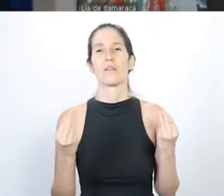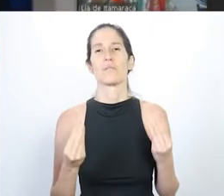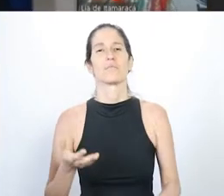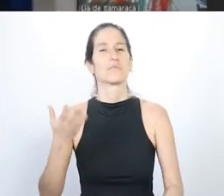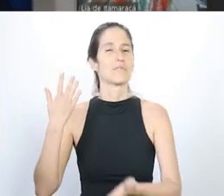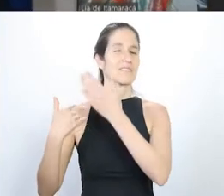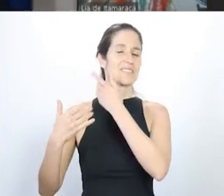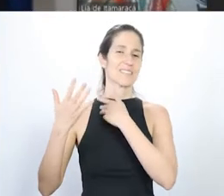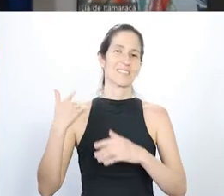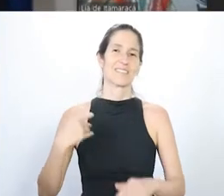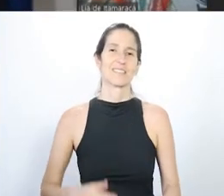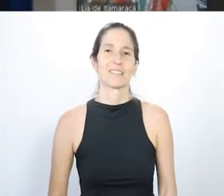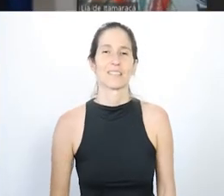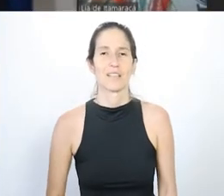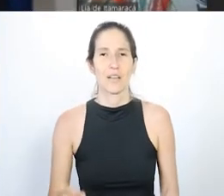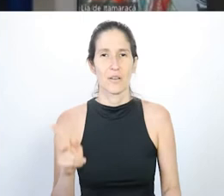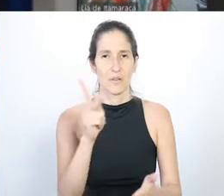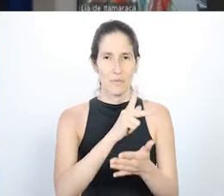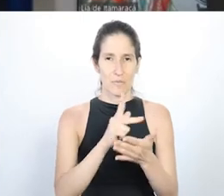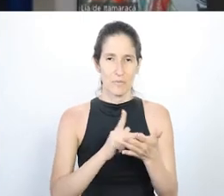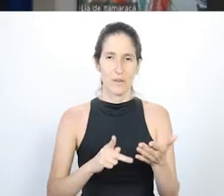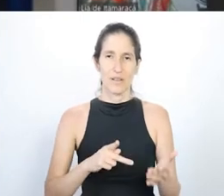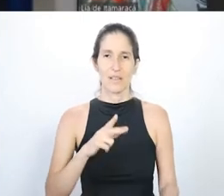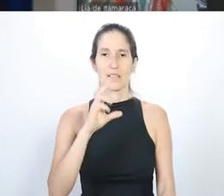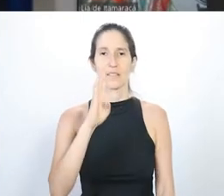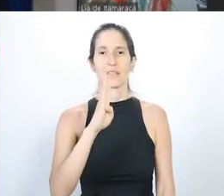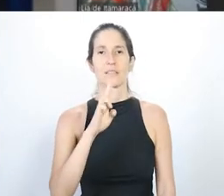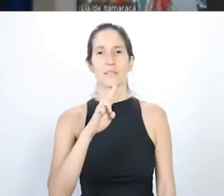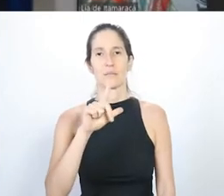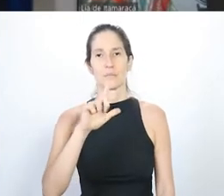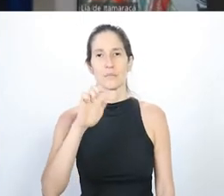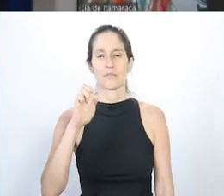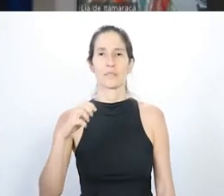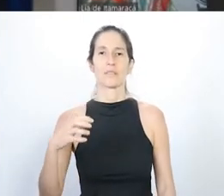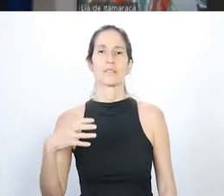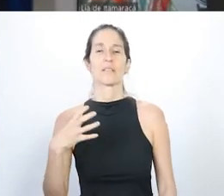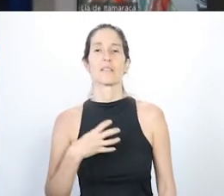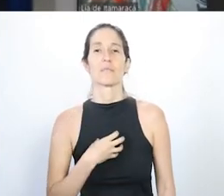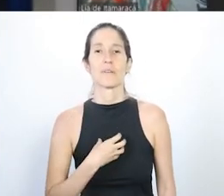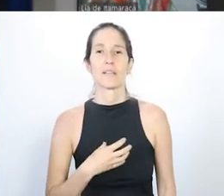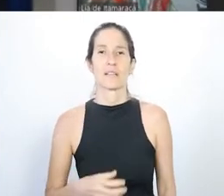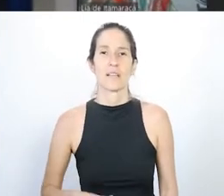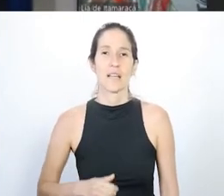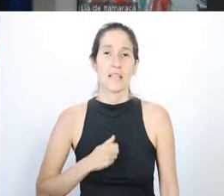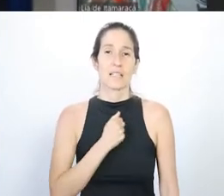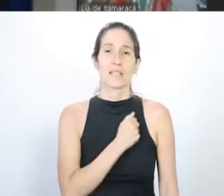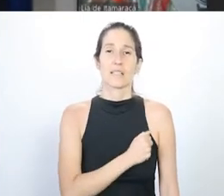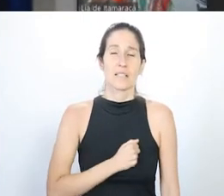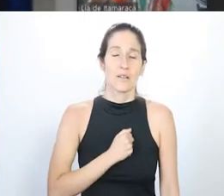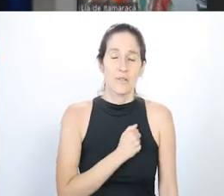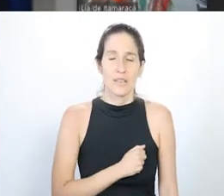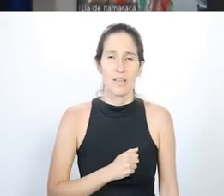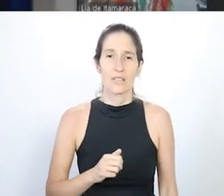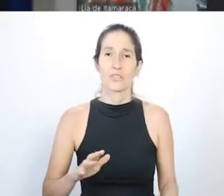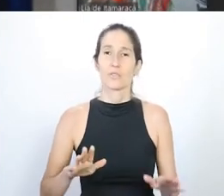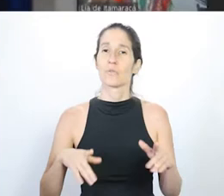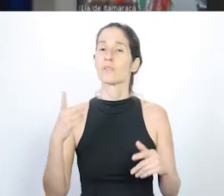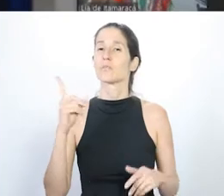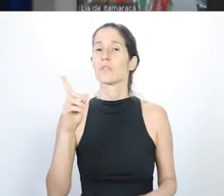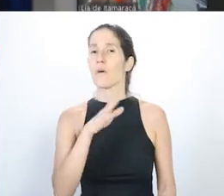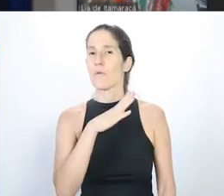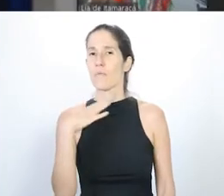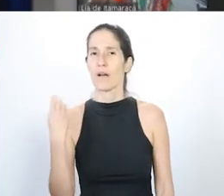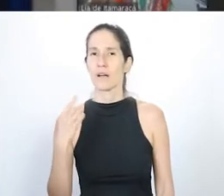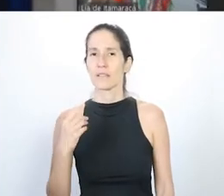Poeta Bulibuli da Bahia, me diga uma coisa: saudade, quando não mata, faz o